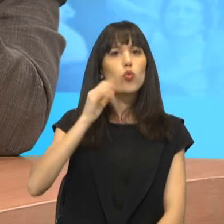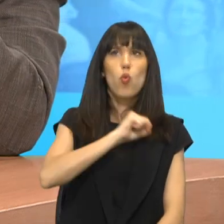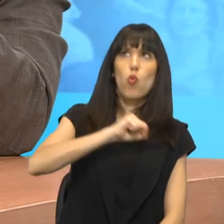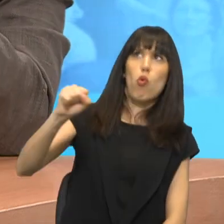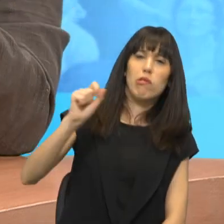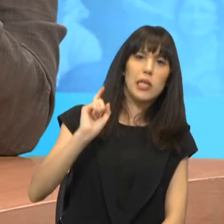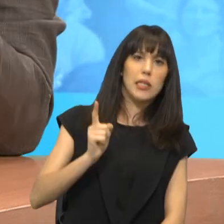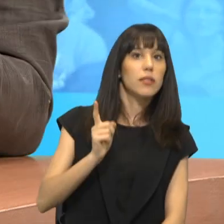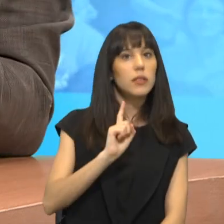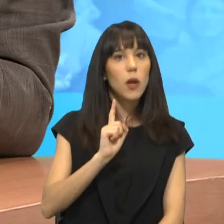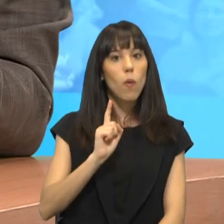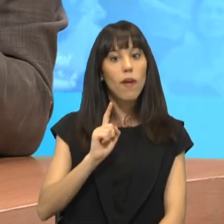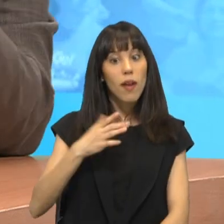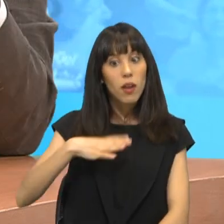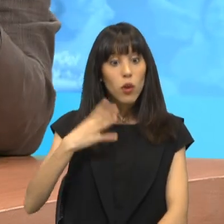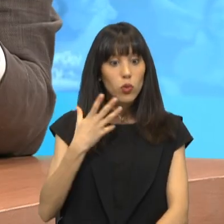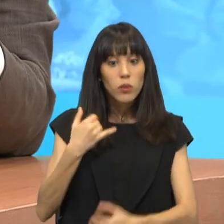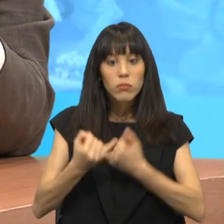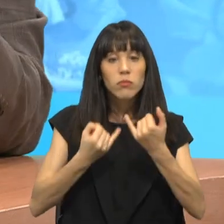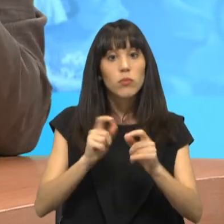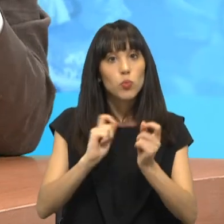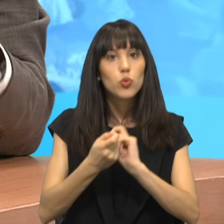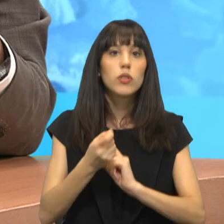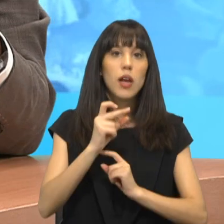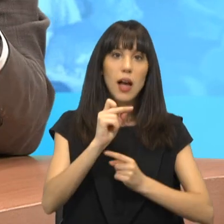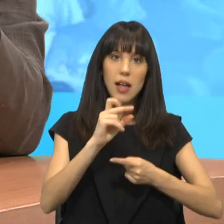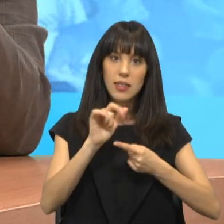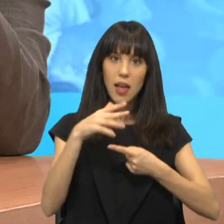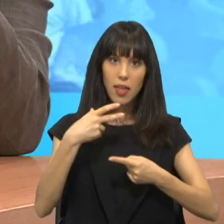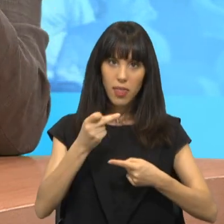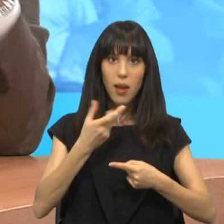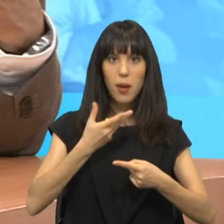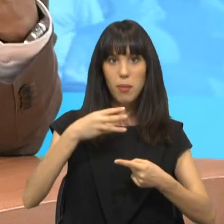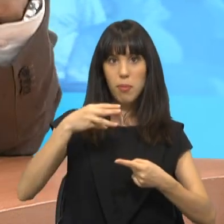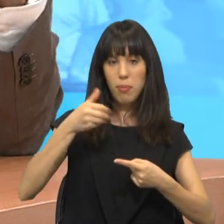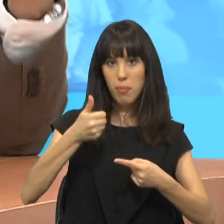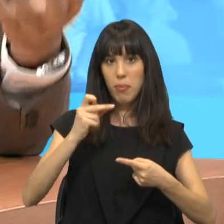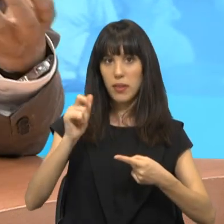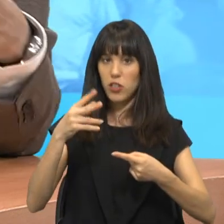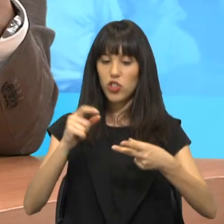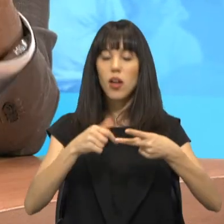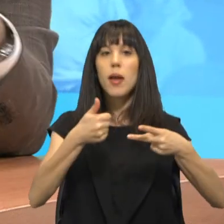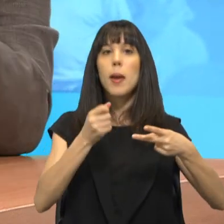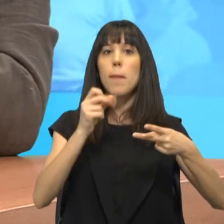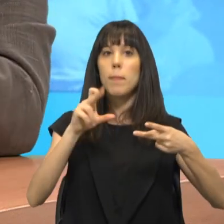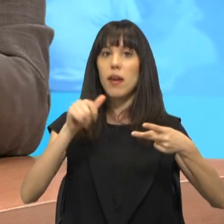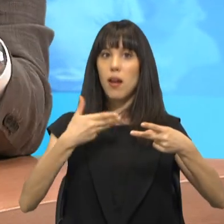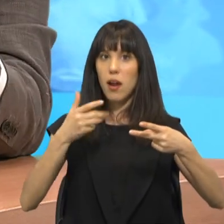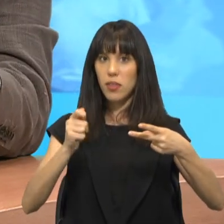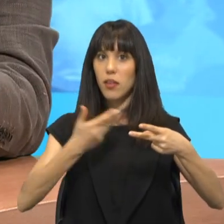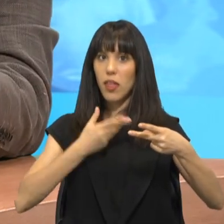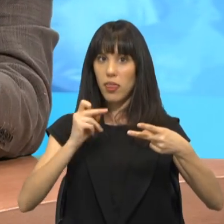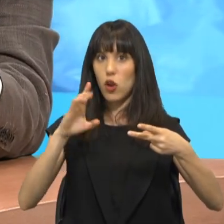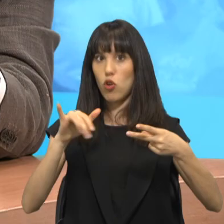oposicionismo, estava em renovação cultural. Alçada Batista, Bernardo da Costa, uma figura cultural relevante,